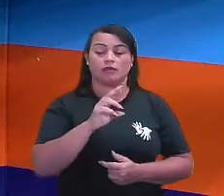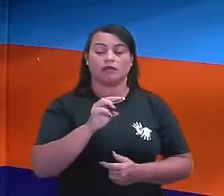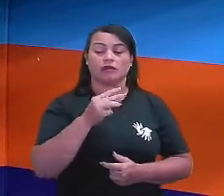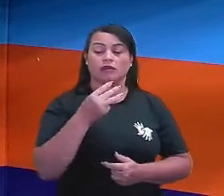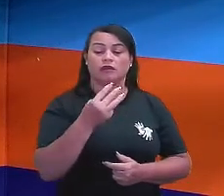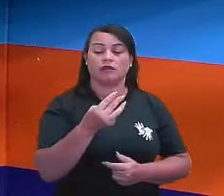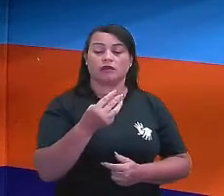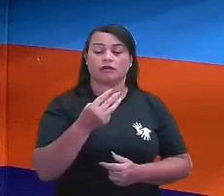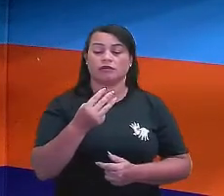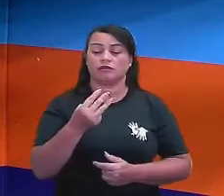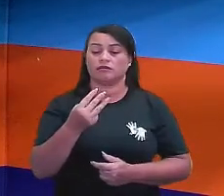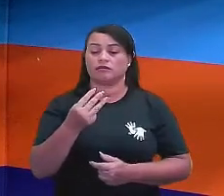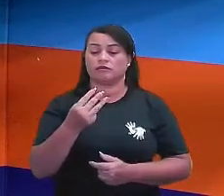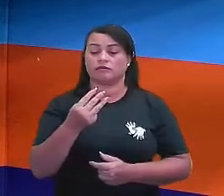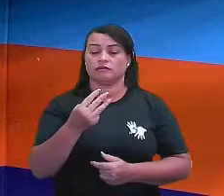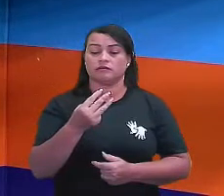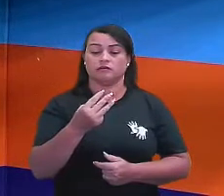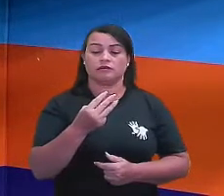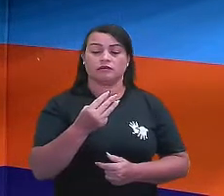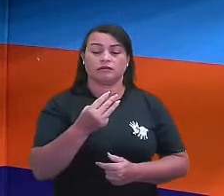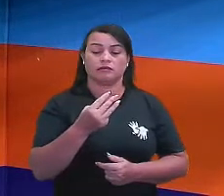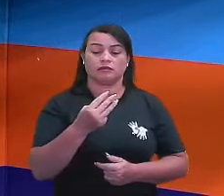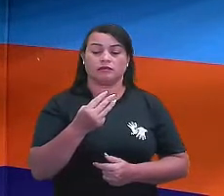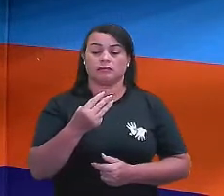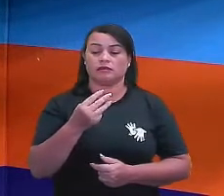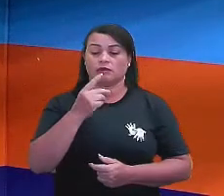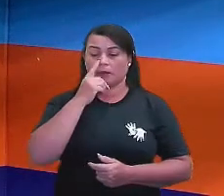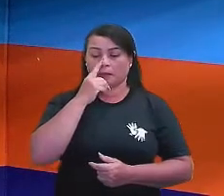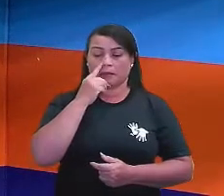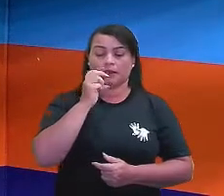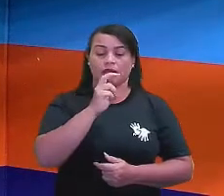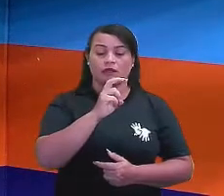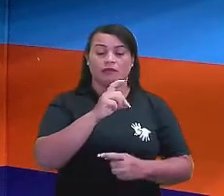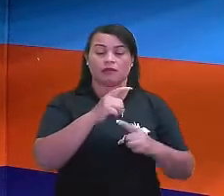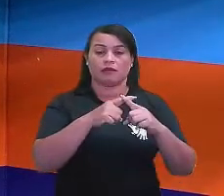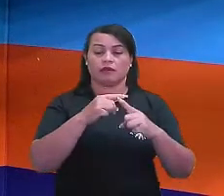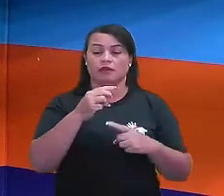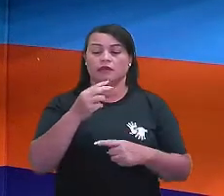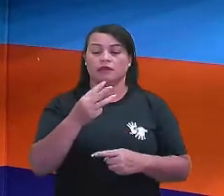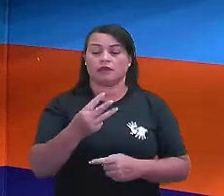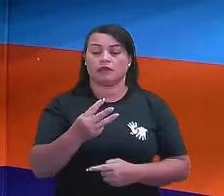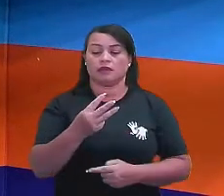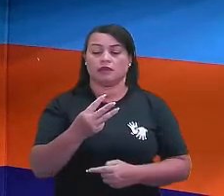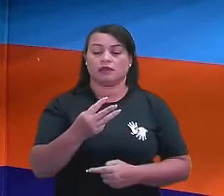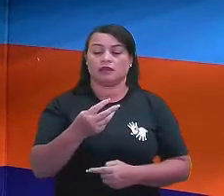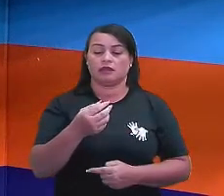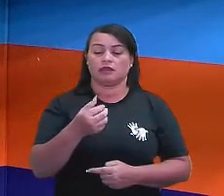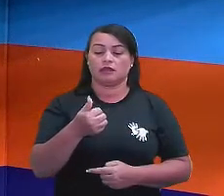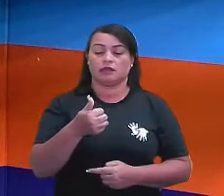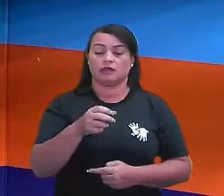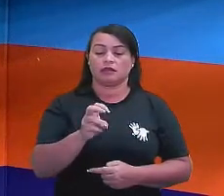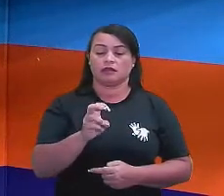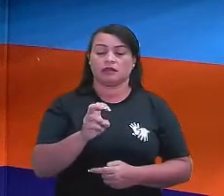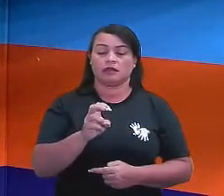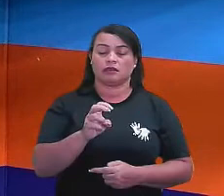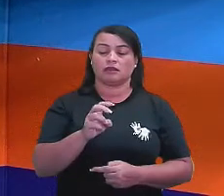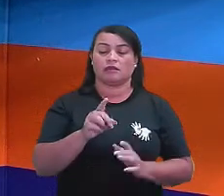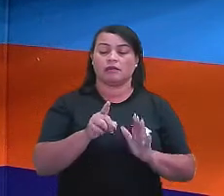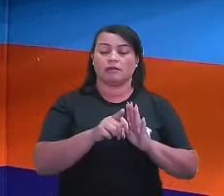3. Então, eu pego a 3 e jogo aqui. 5 vezes 3, 15. 15 menos